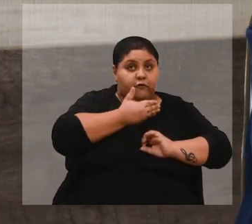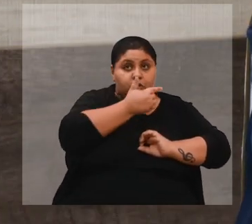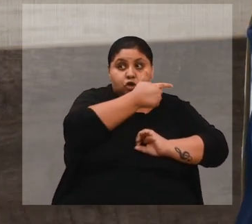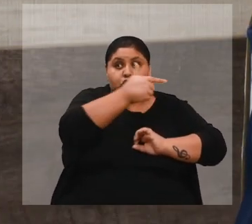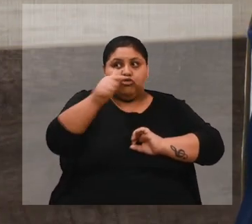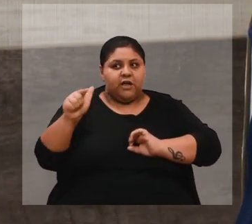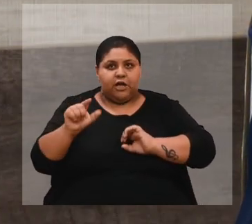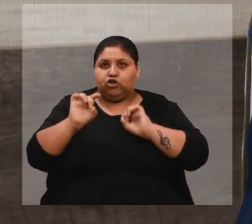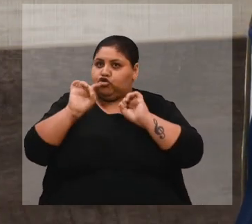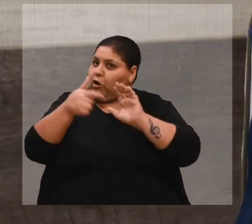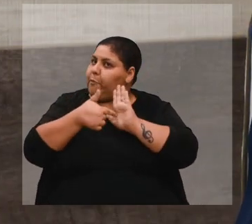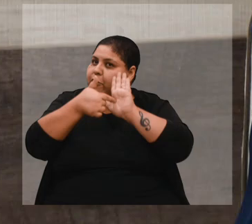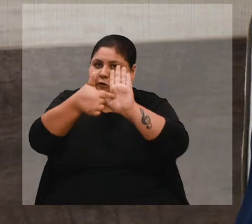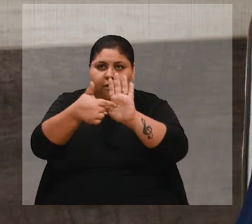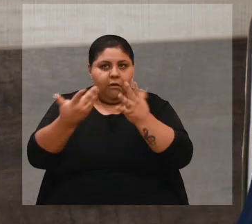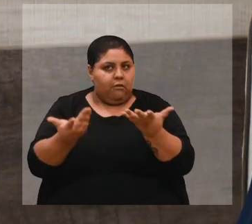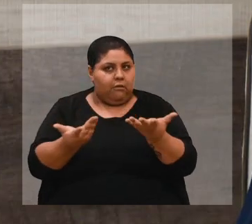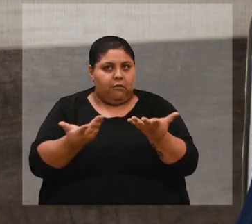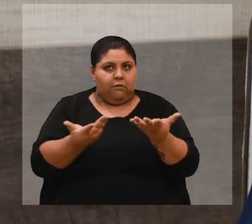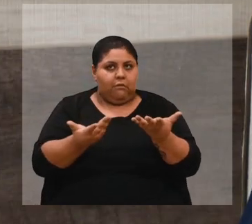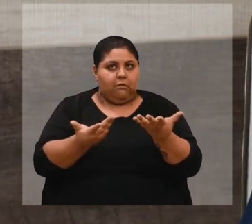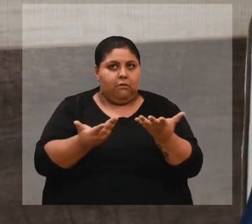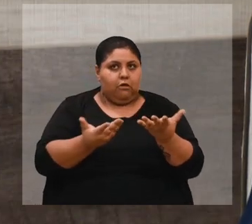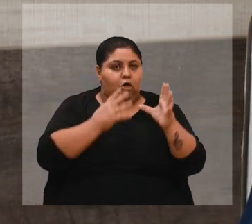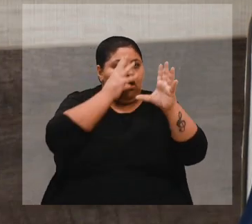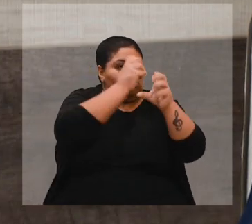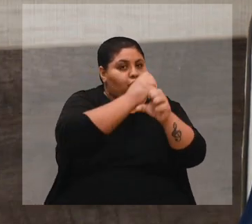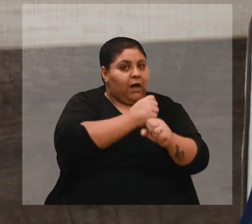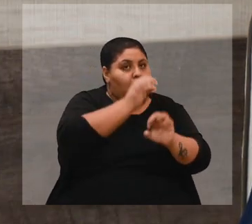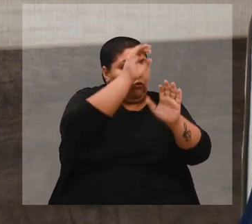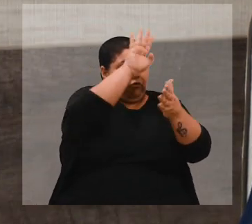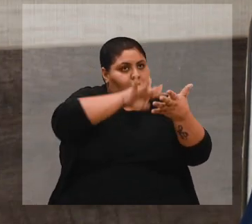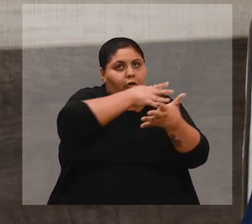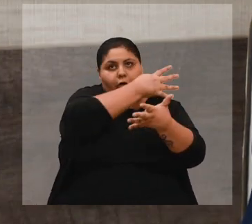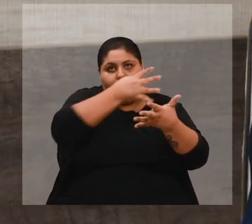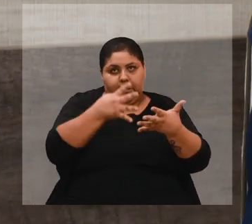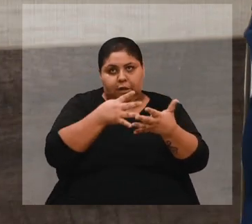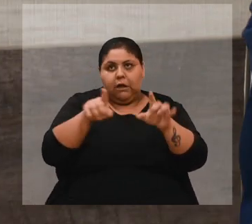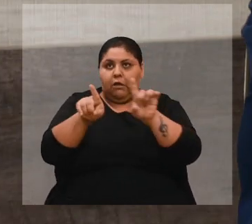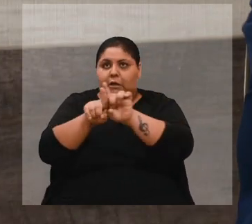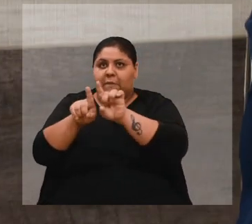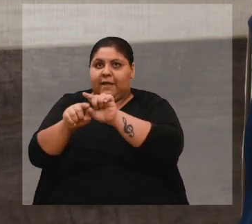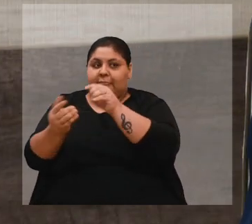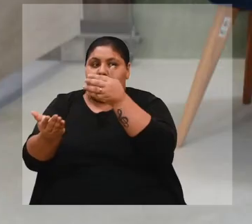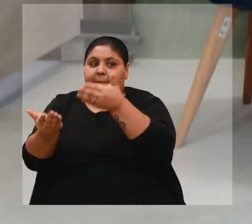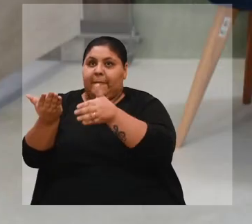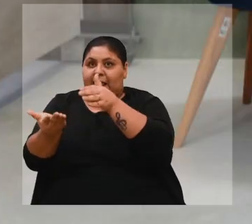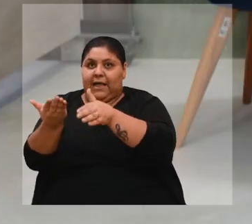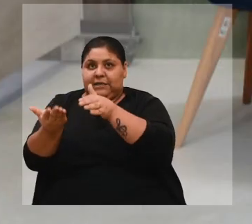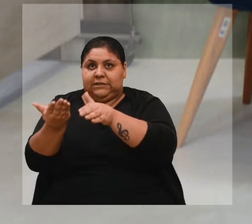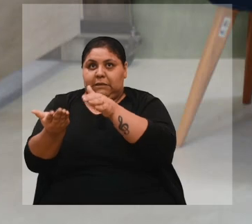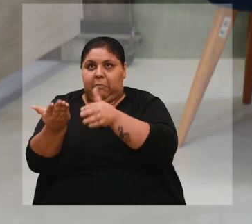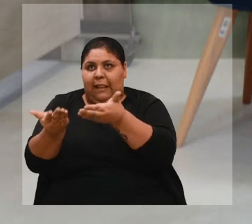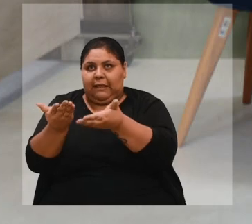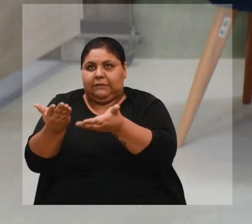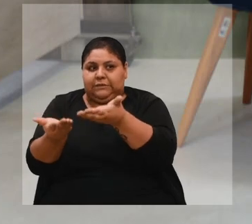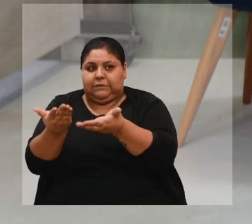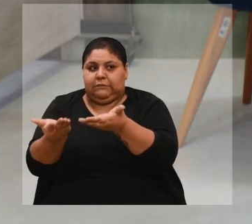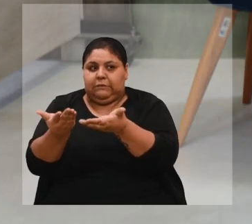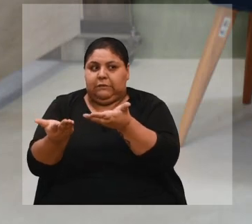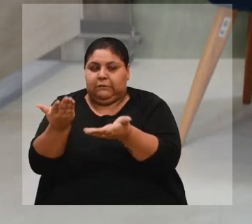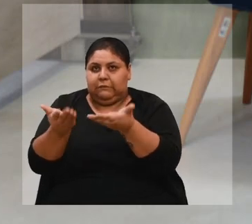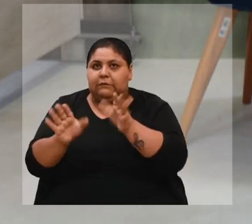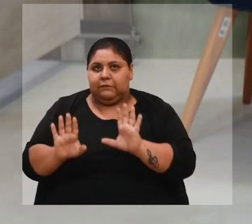números provam, o resto trovam. Seja no balanço, seja na balança. Olha essa frase aí. É difícil contestar. Números provam, o